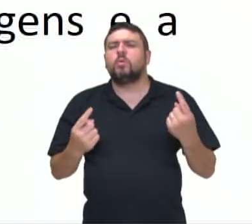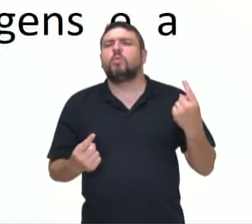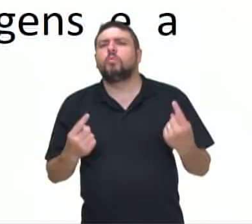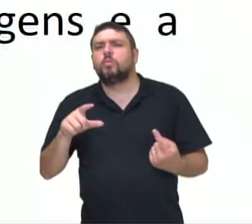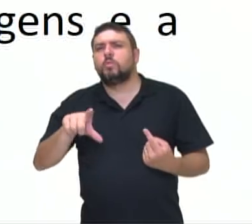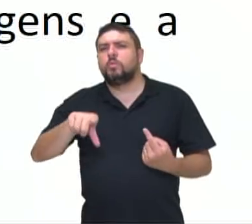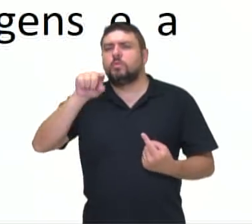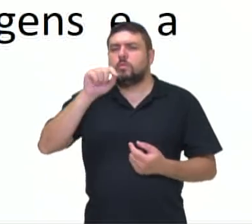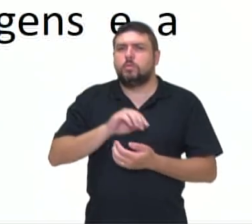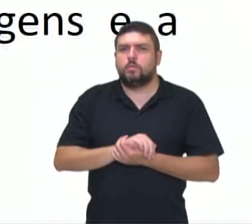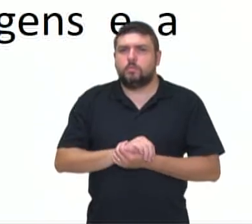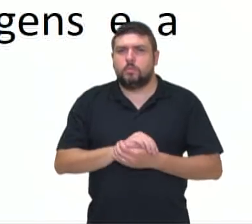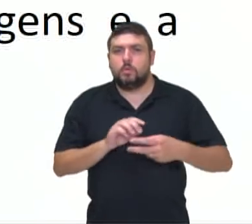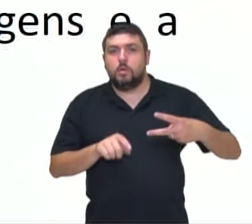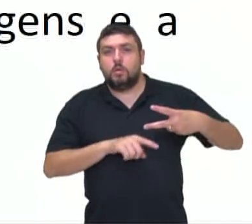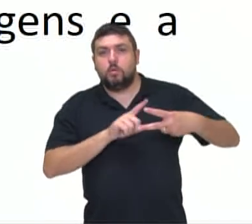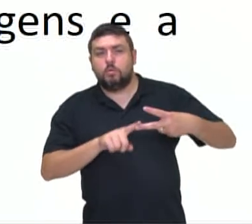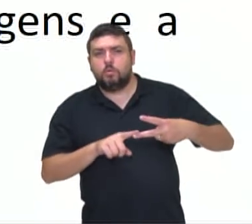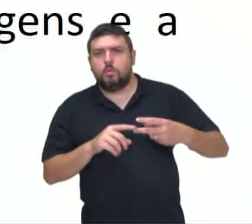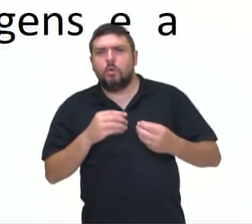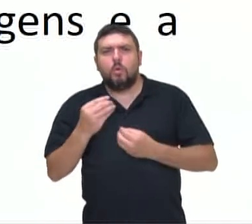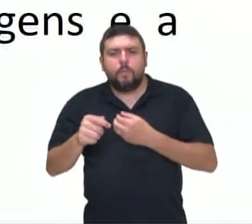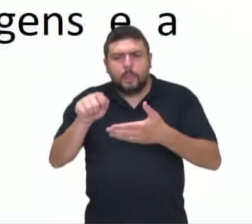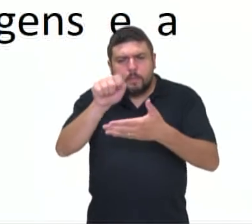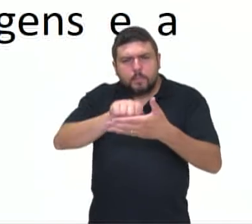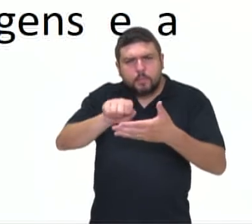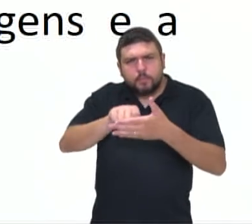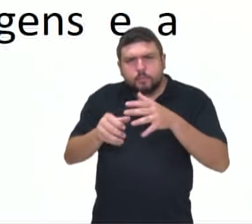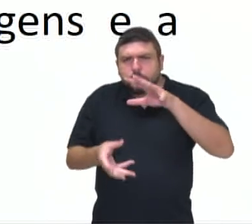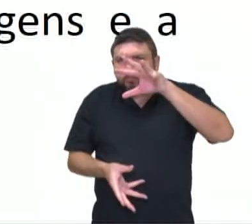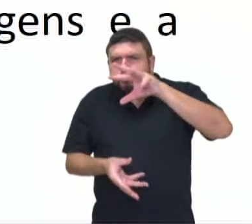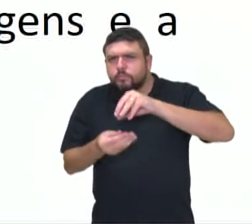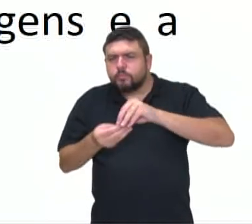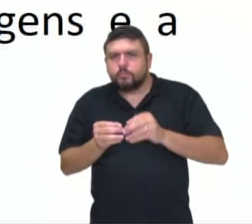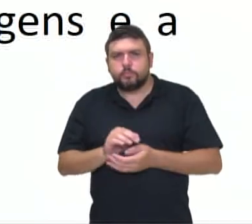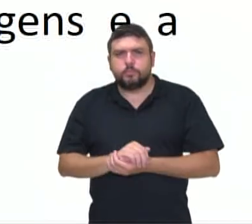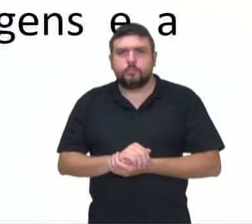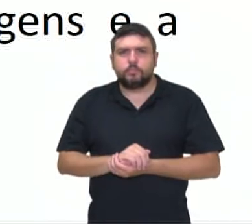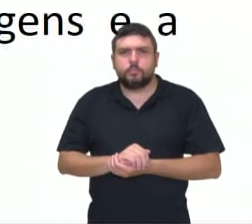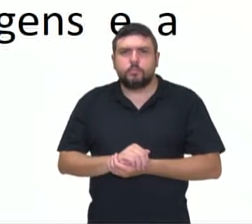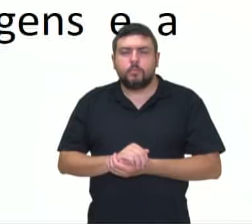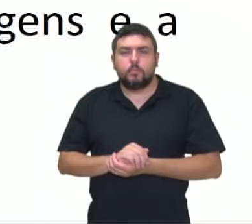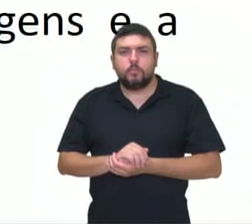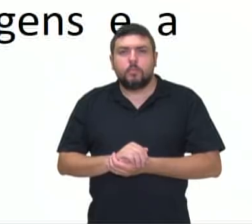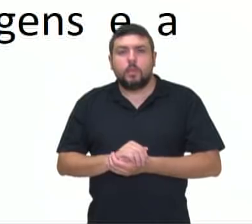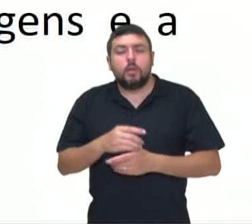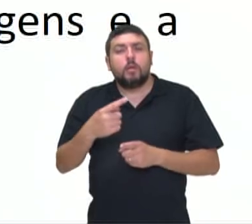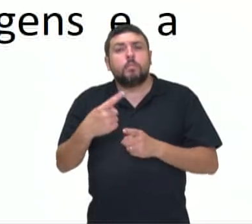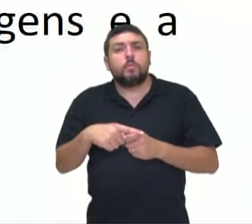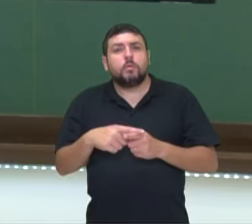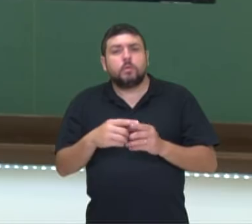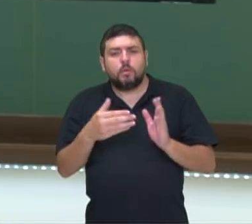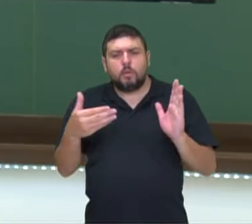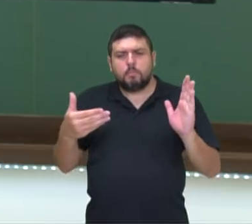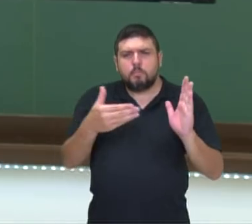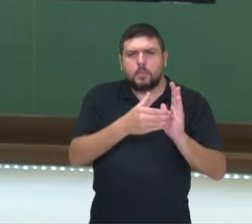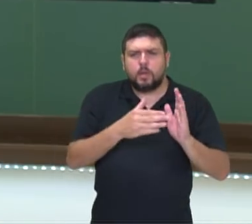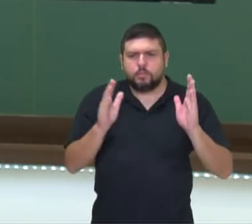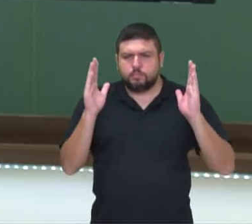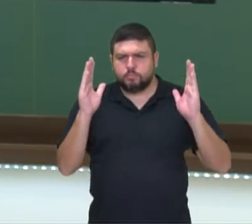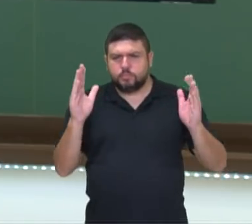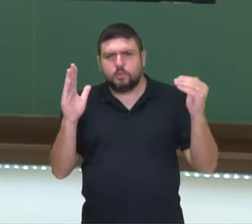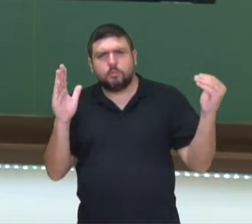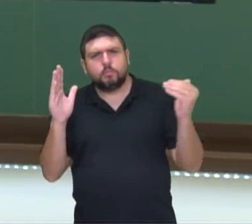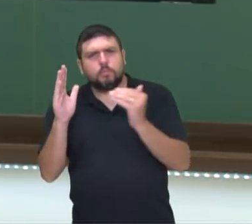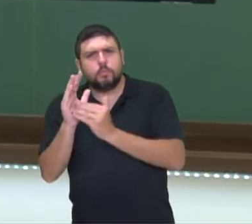desenvolver a capacidade de escrever em poucas linhas? Porque é importante respeitar as margens e a formatação do